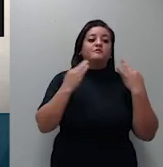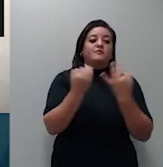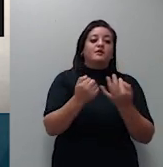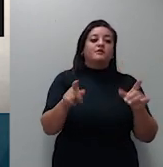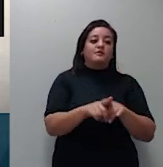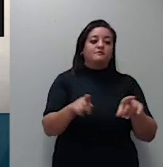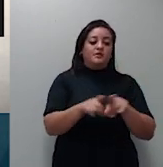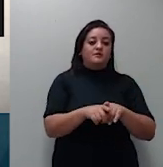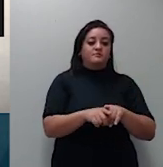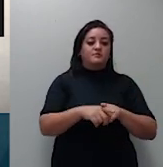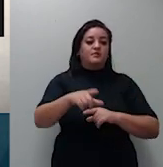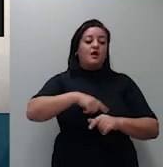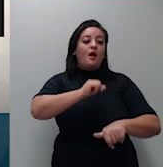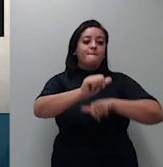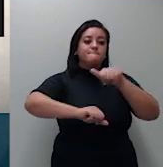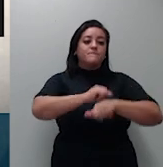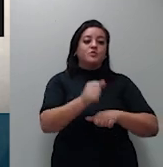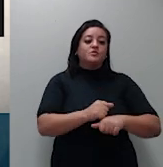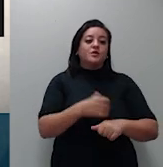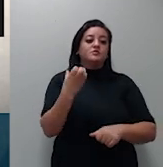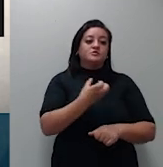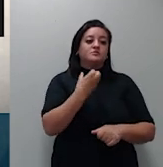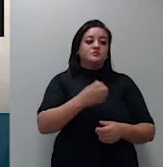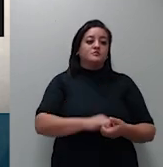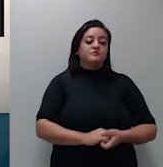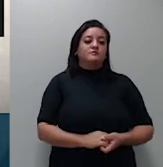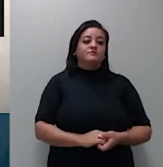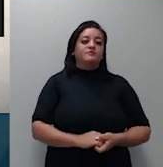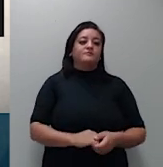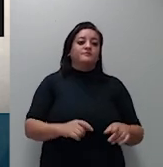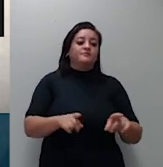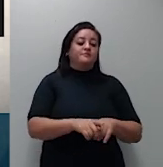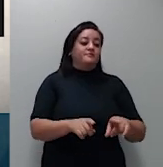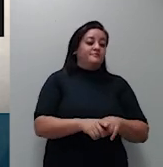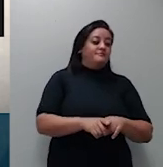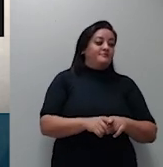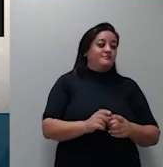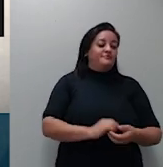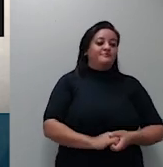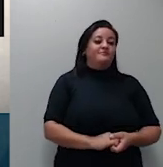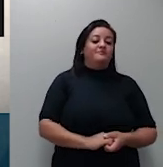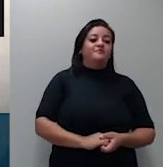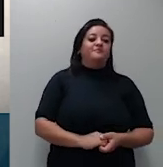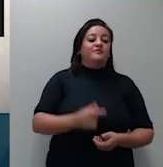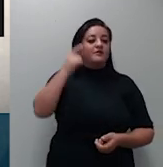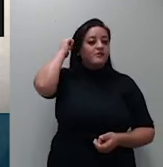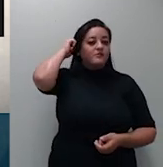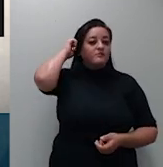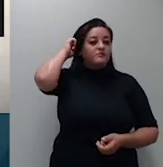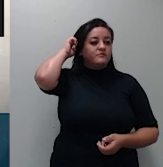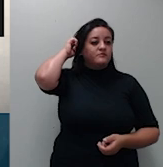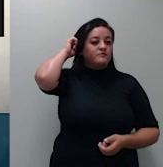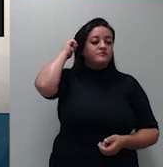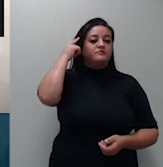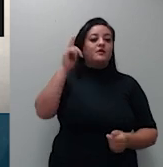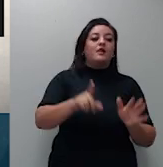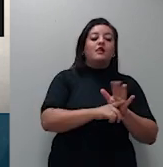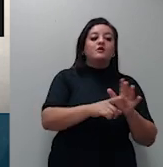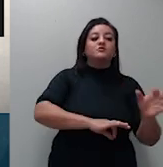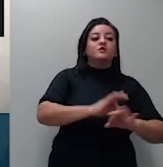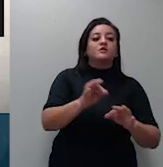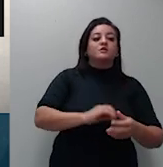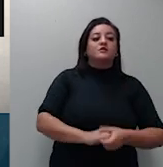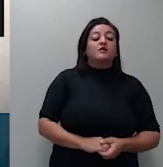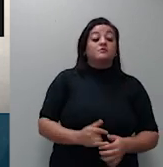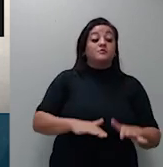operação proposta não está amparada nas hipóteses excepcionais da lei de Regência não se vislumbrando